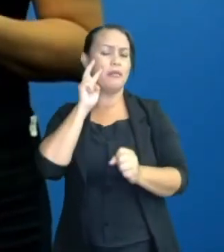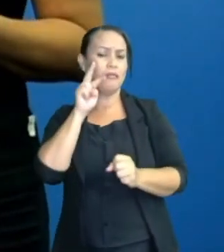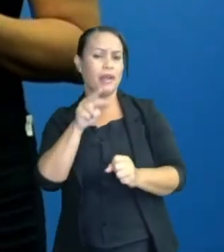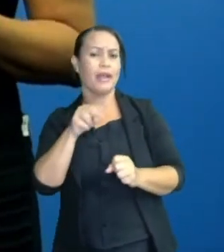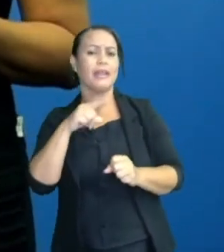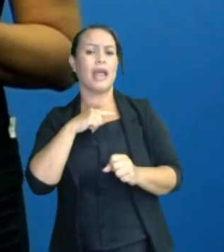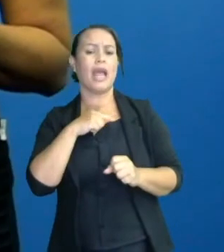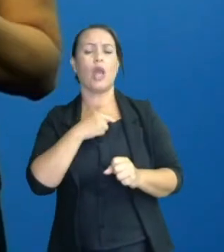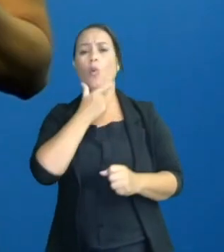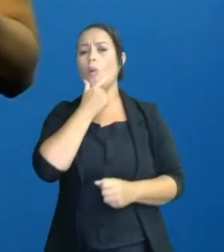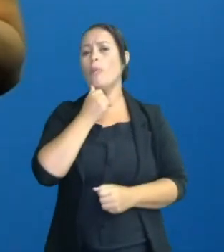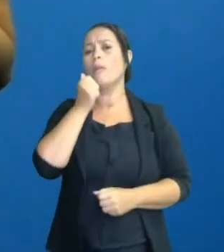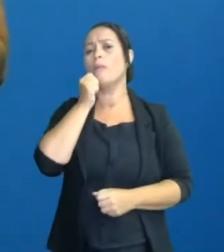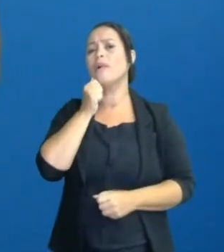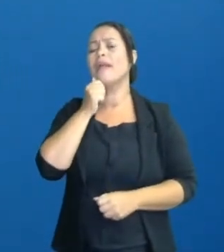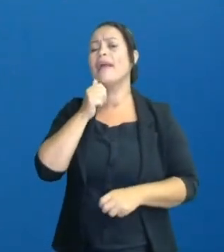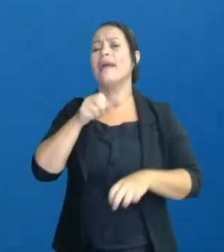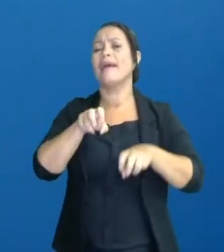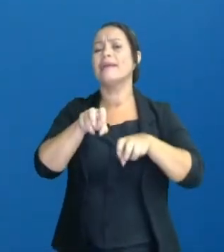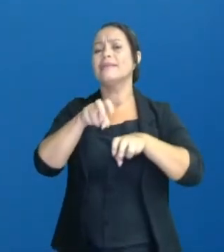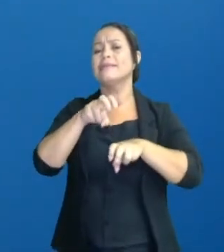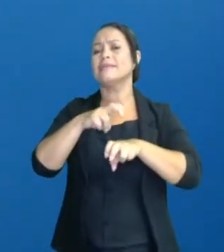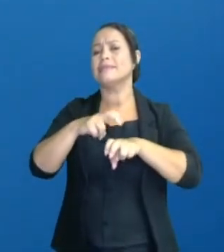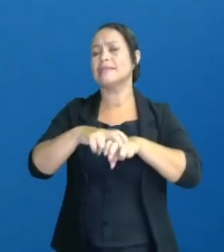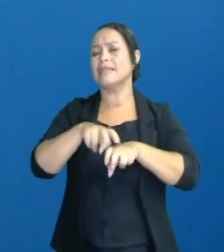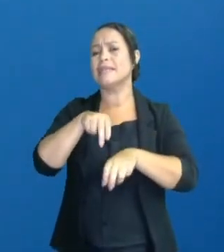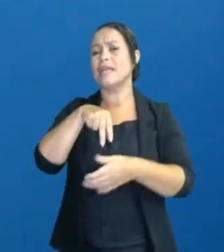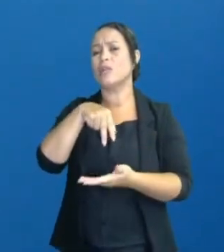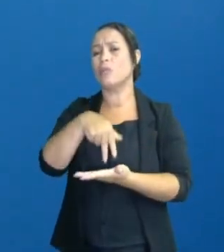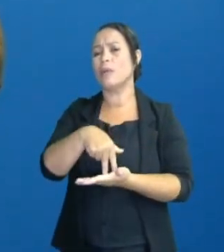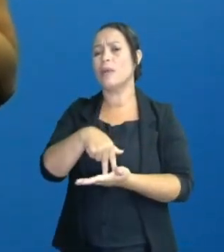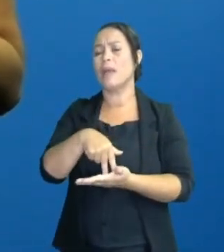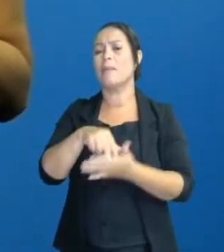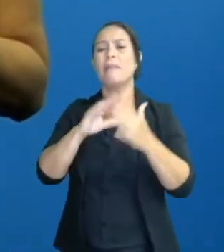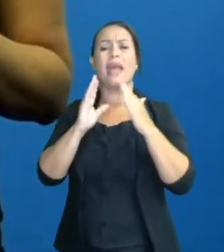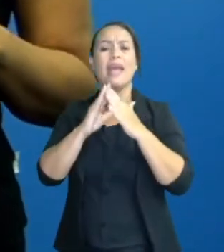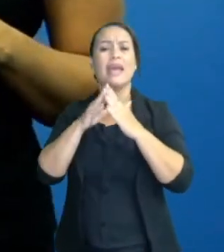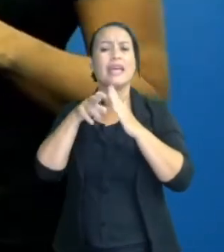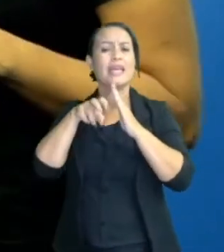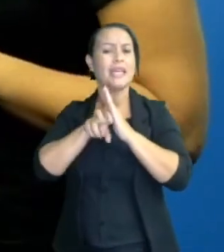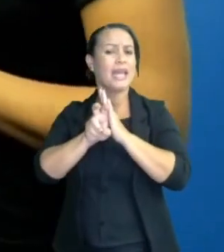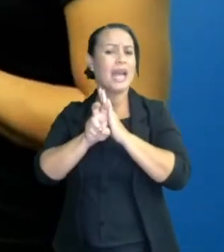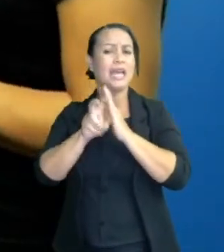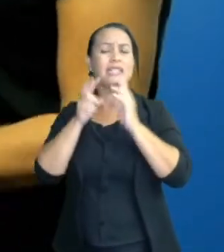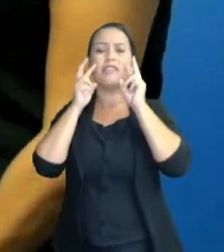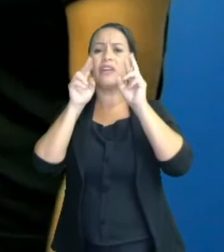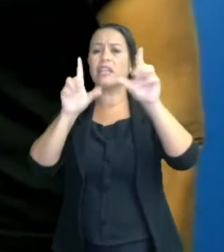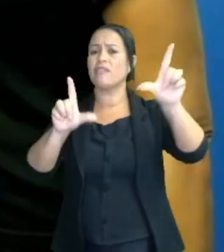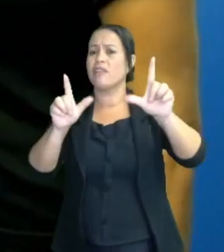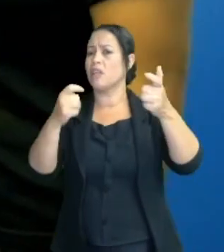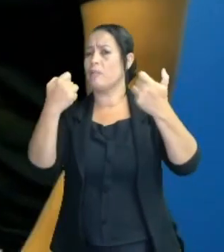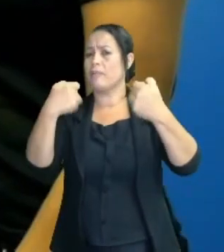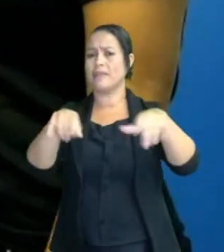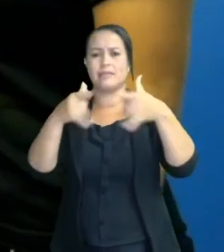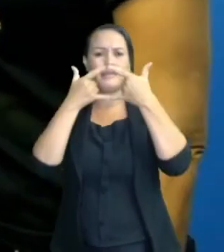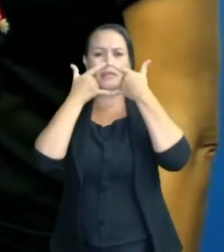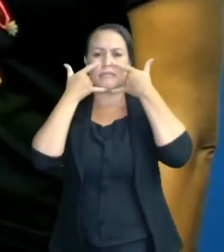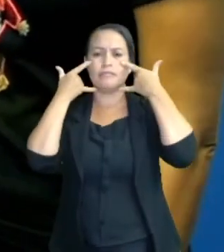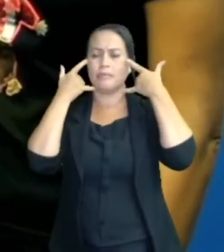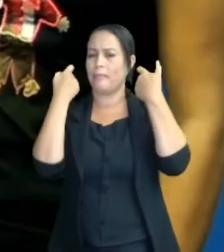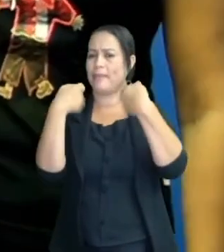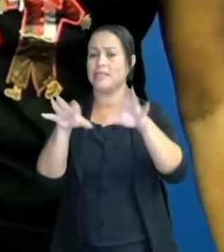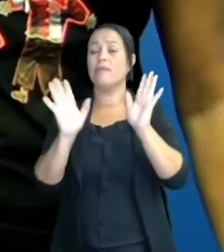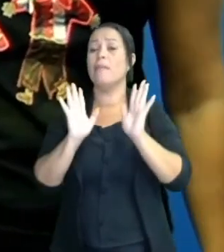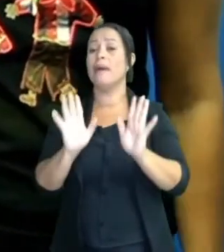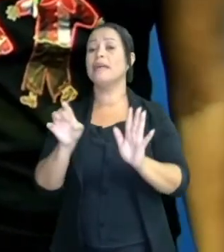na sala assistindo, eles estão em casa e não há necessidade nenhuma deles estarem usando a máscara, não é?